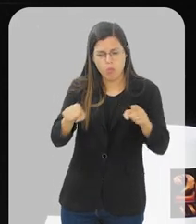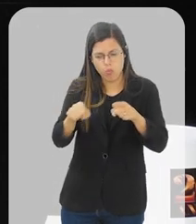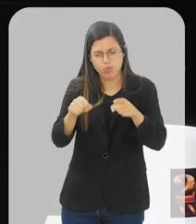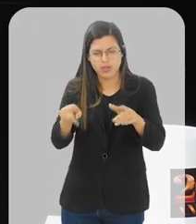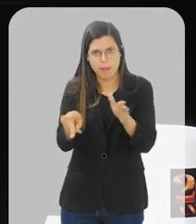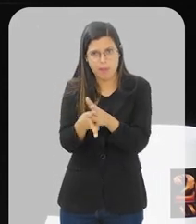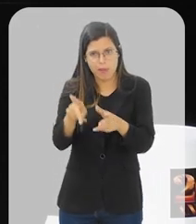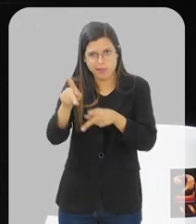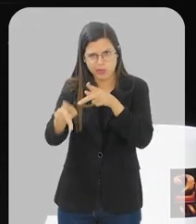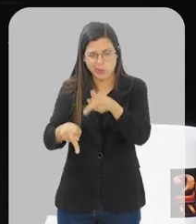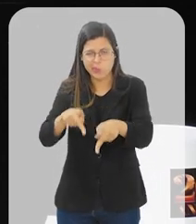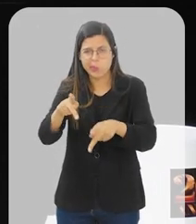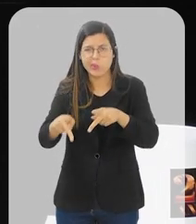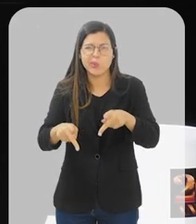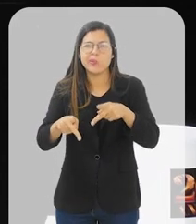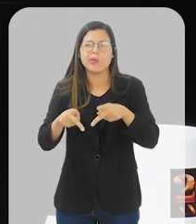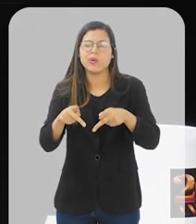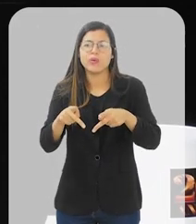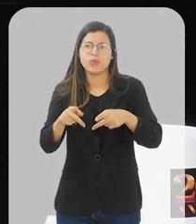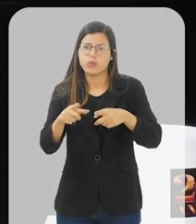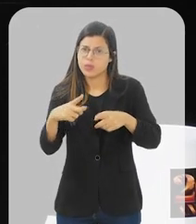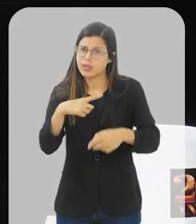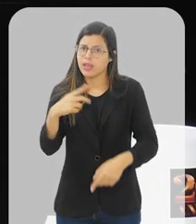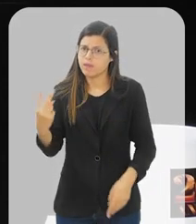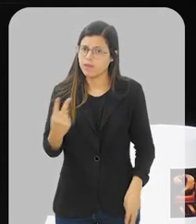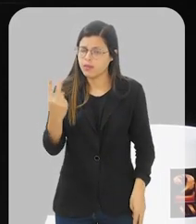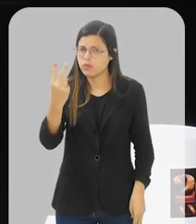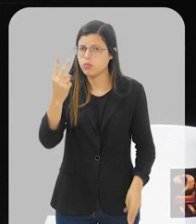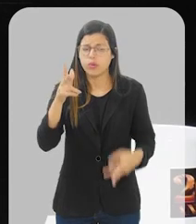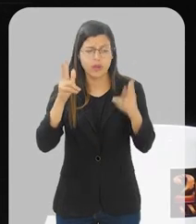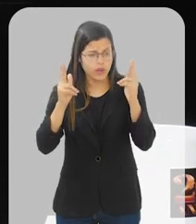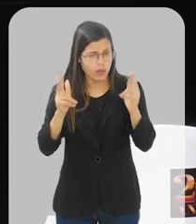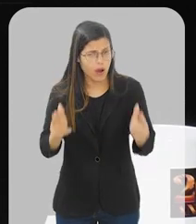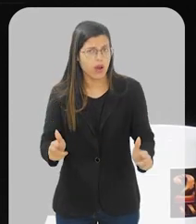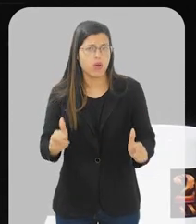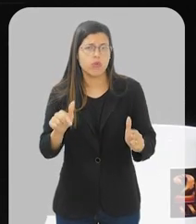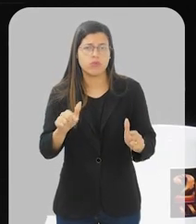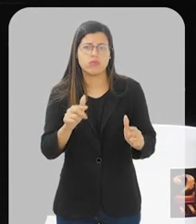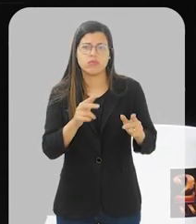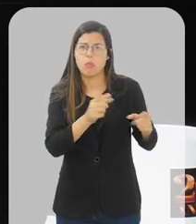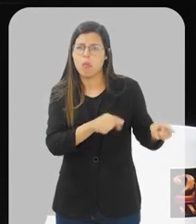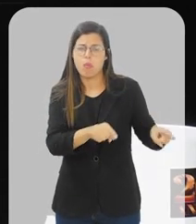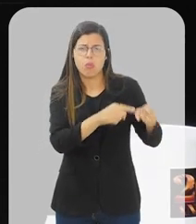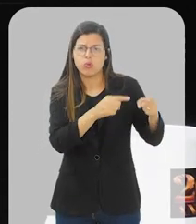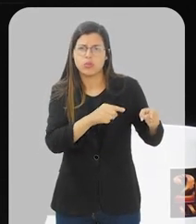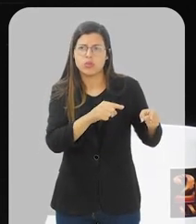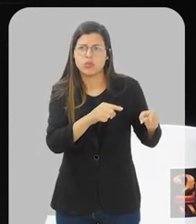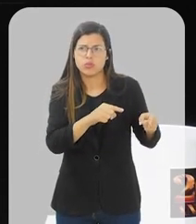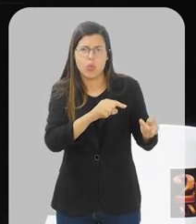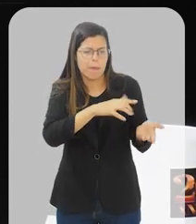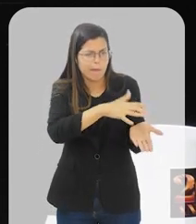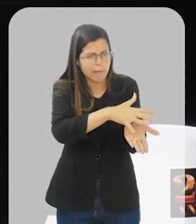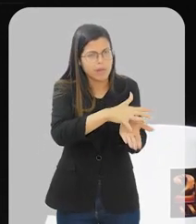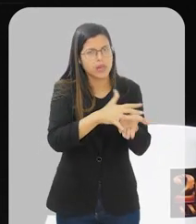no dia a dia, Tem o seu valor como um músico que toca